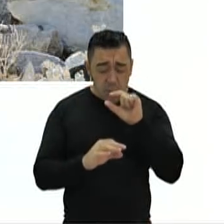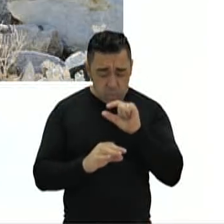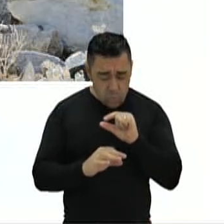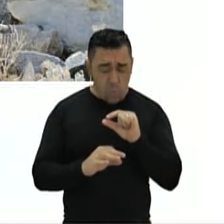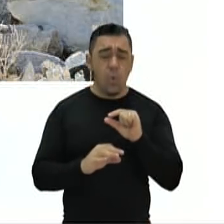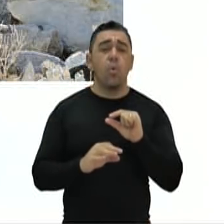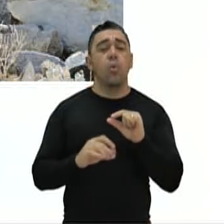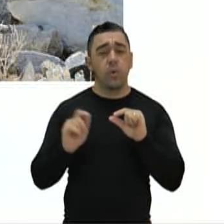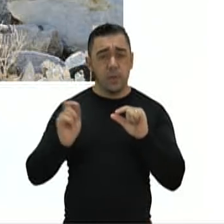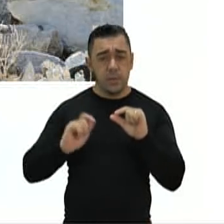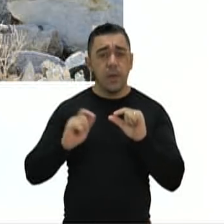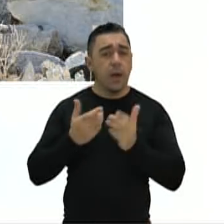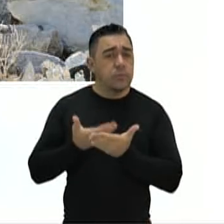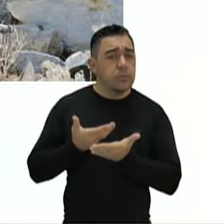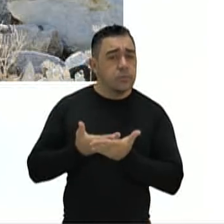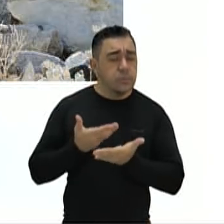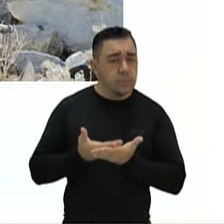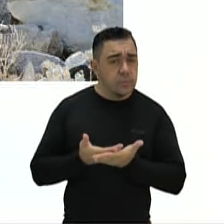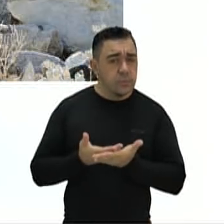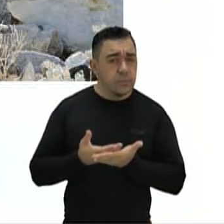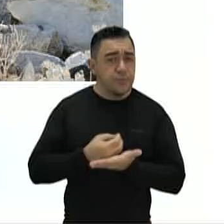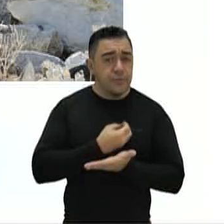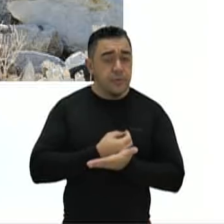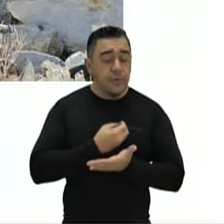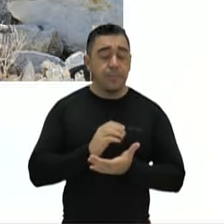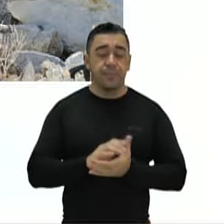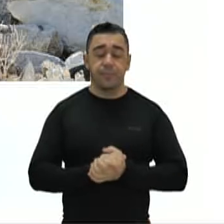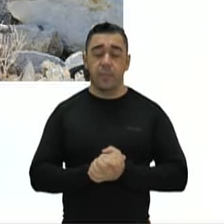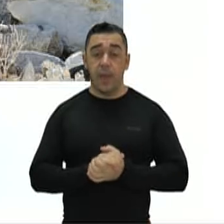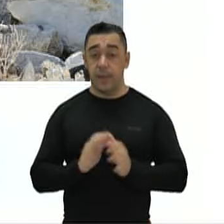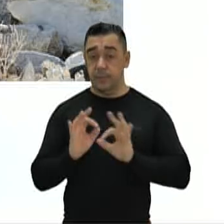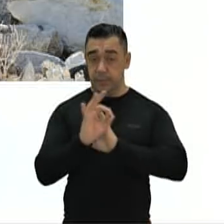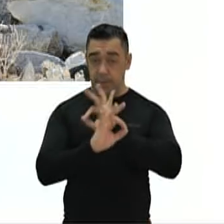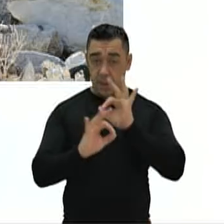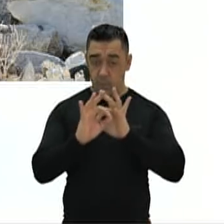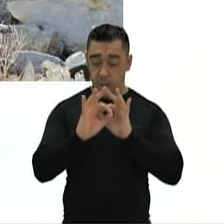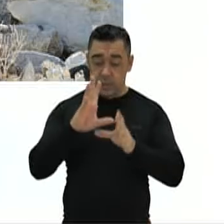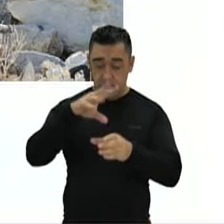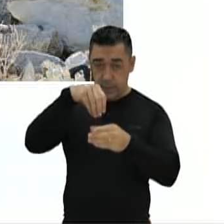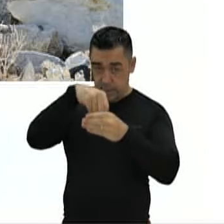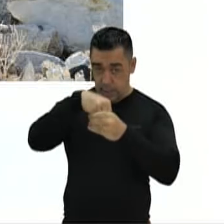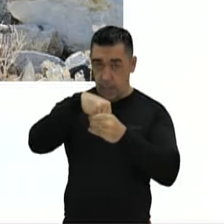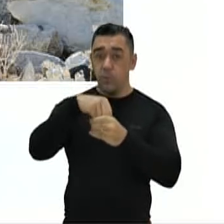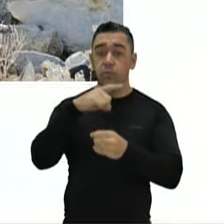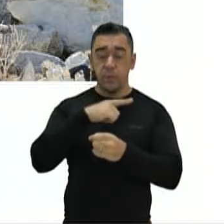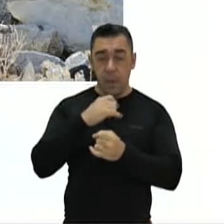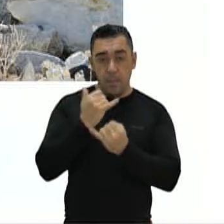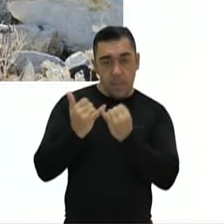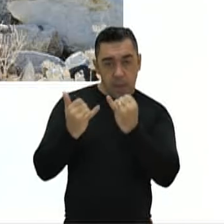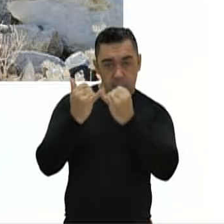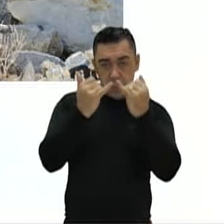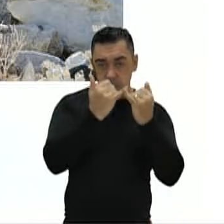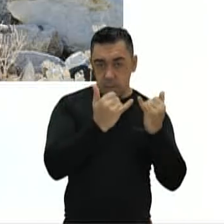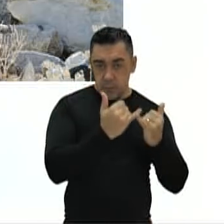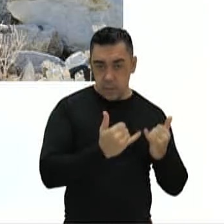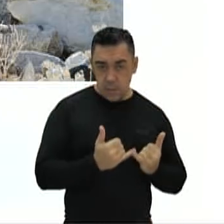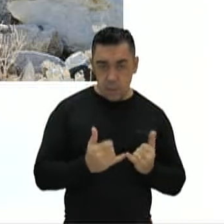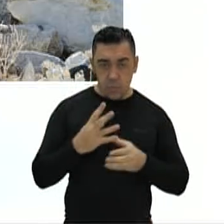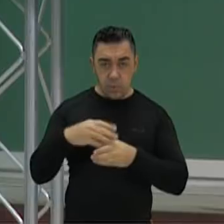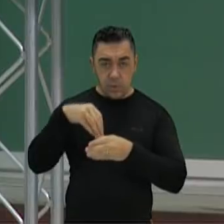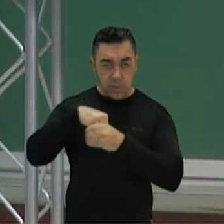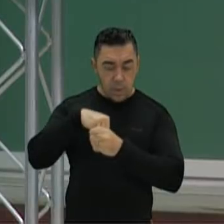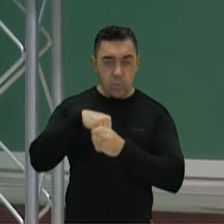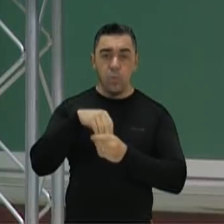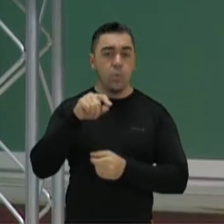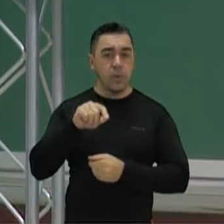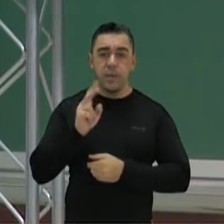existe. Que toda essa célula é formada por uma composição semelhante. Os ingredientes que formam essa célula